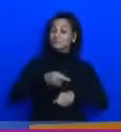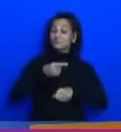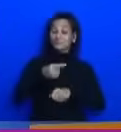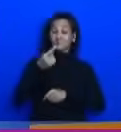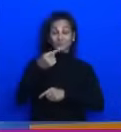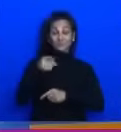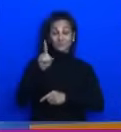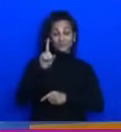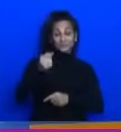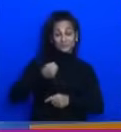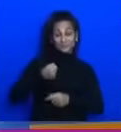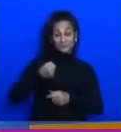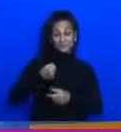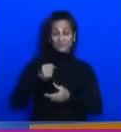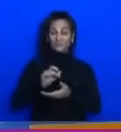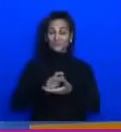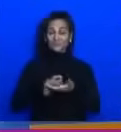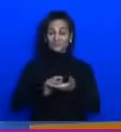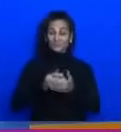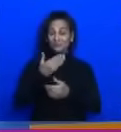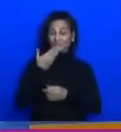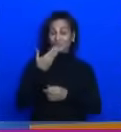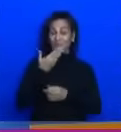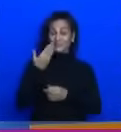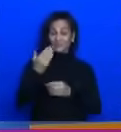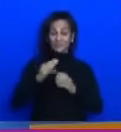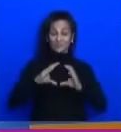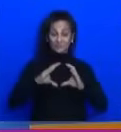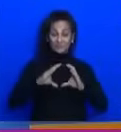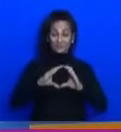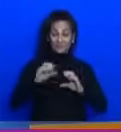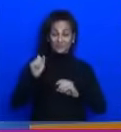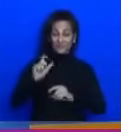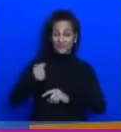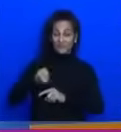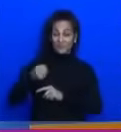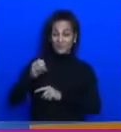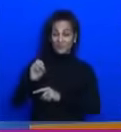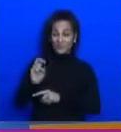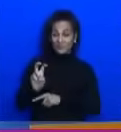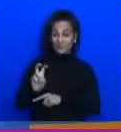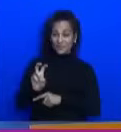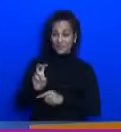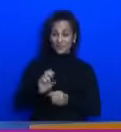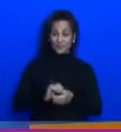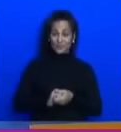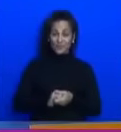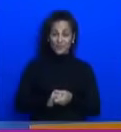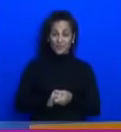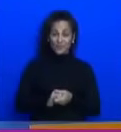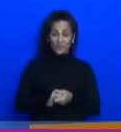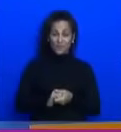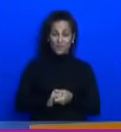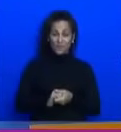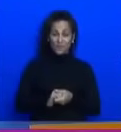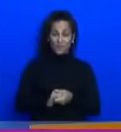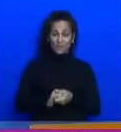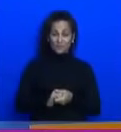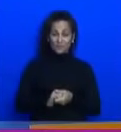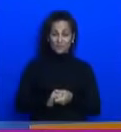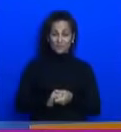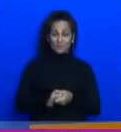agora o 15º e último número da Loto Fácil, bola azul 05.